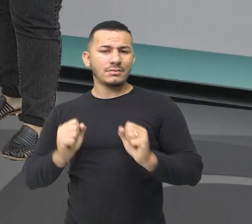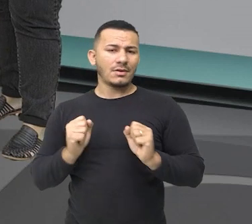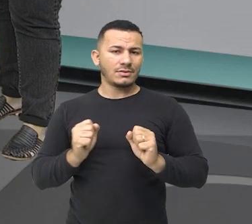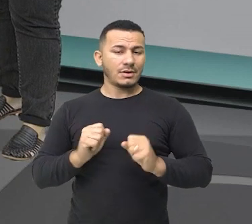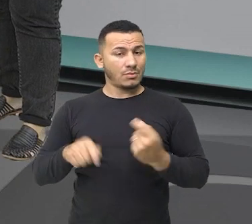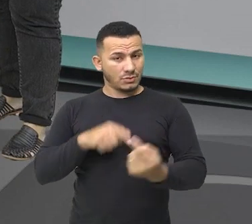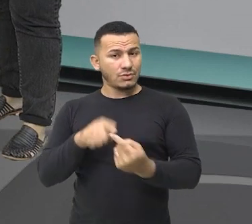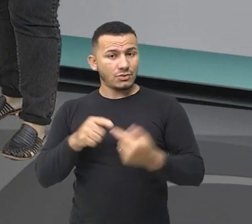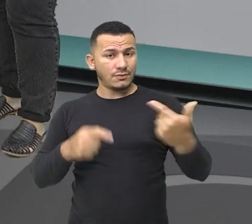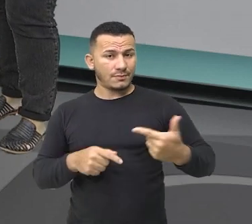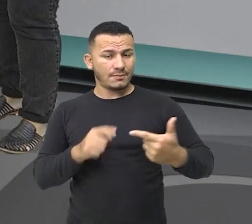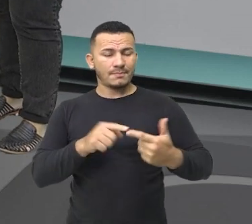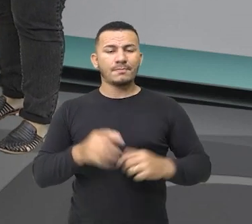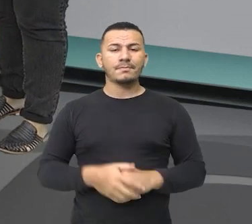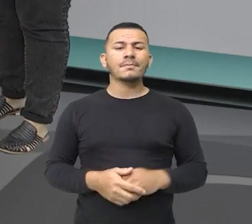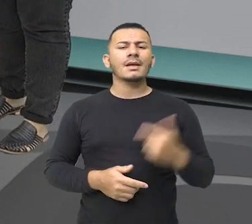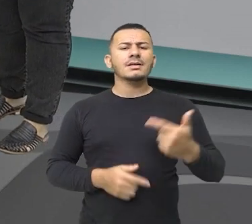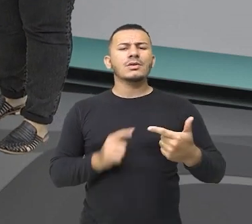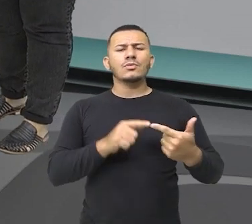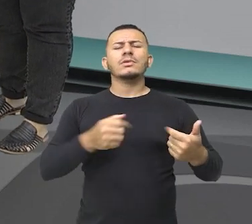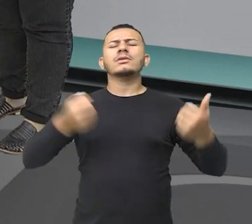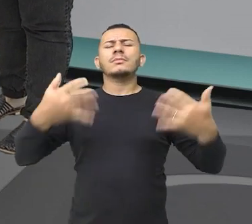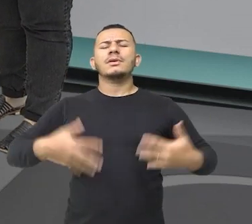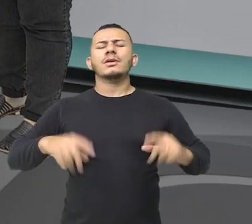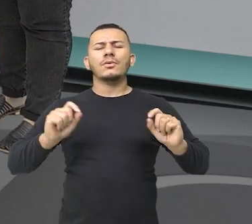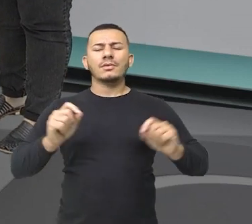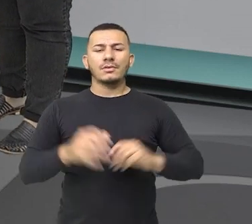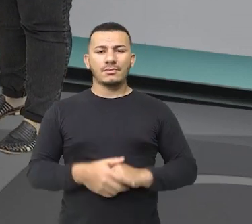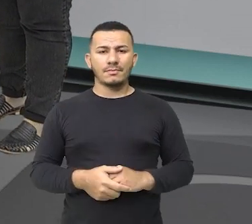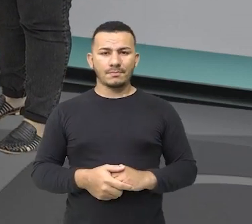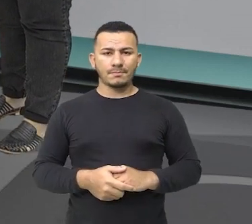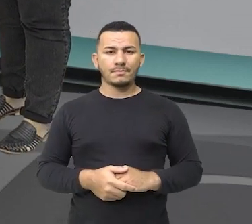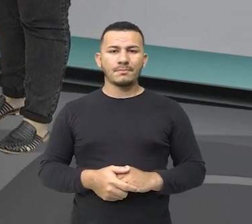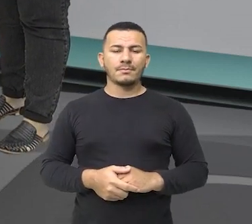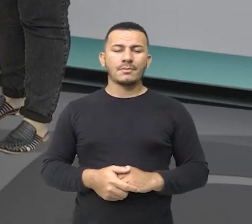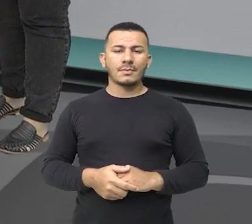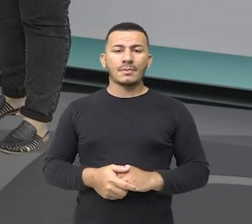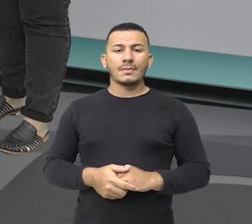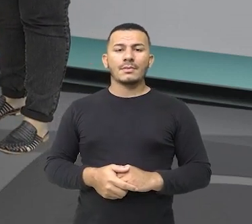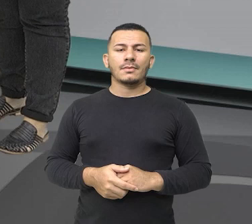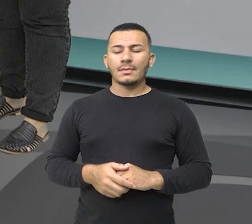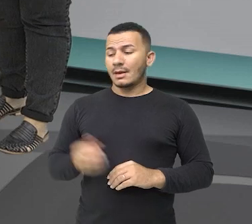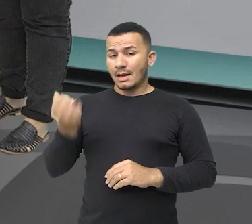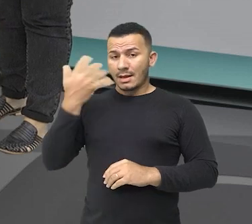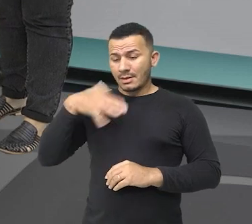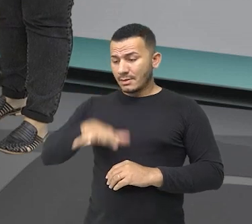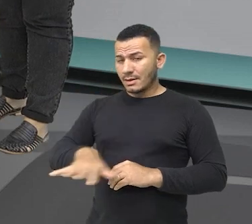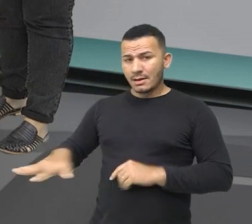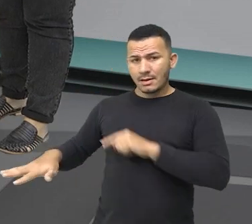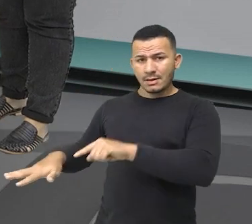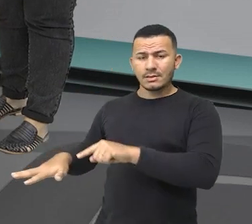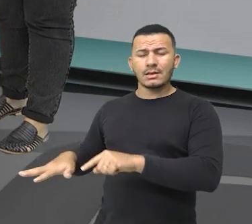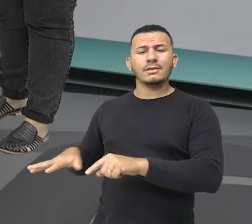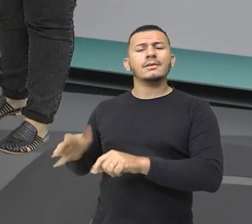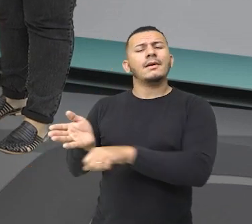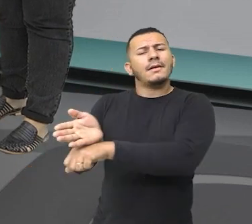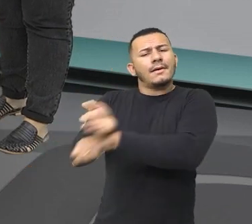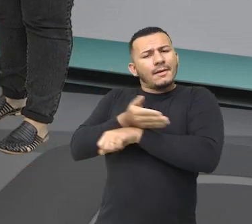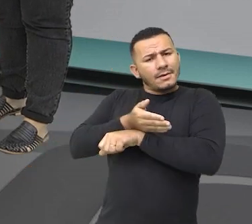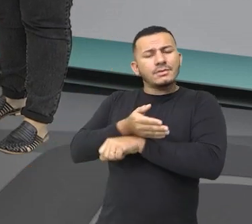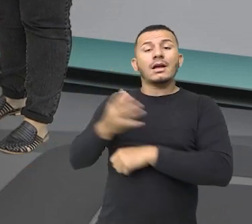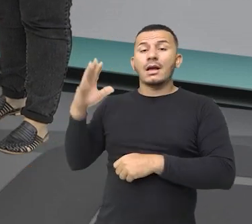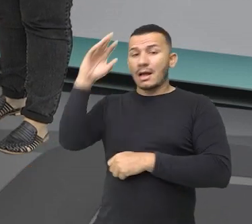só o que diz a ideia secundária. Por exemplo, as crianças precisam aprender desde cedo